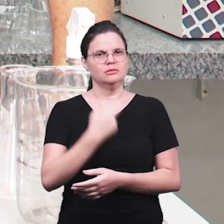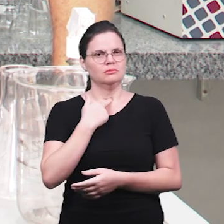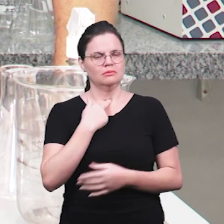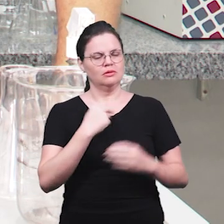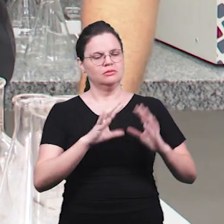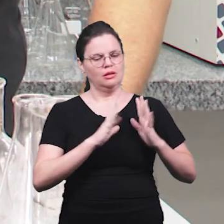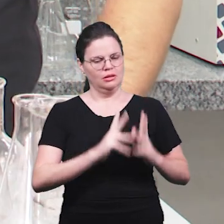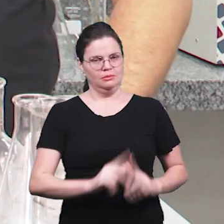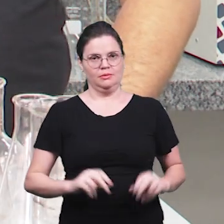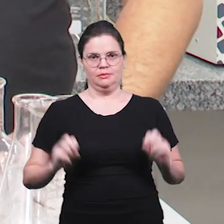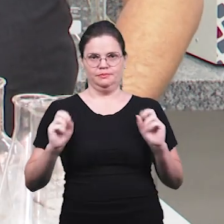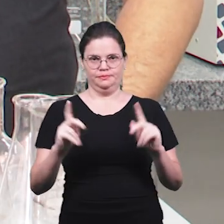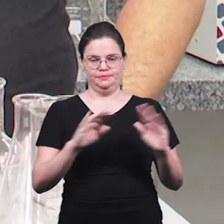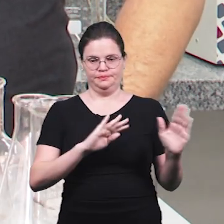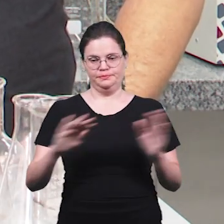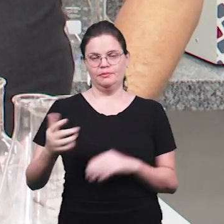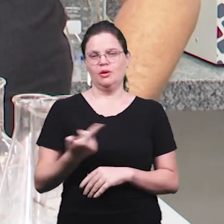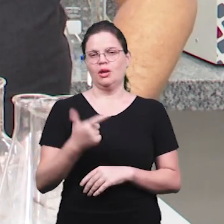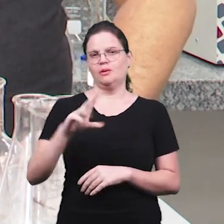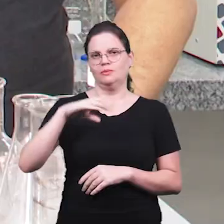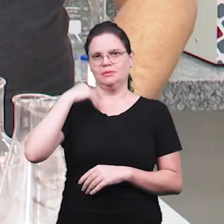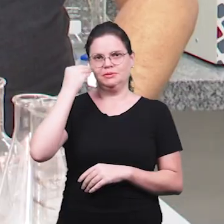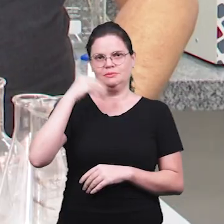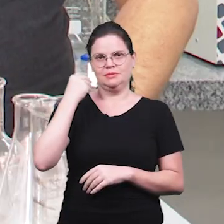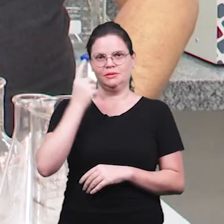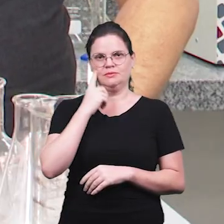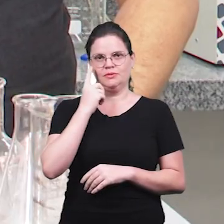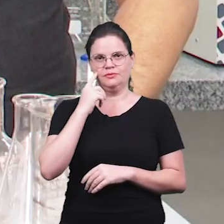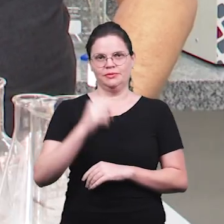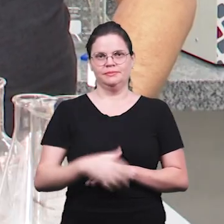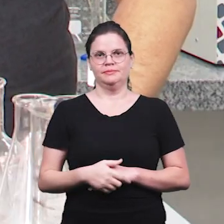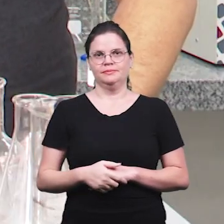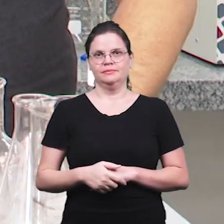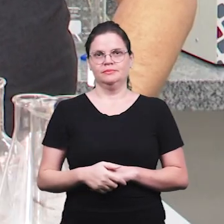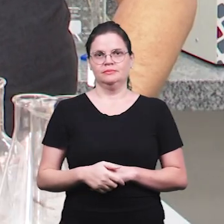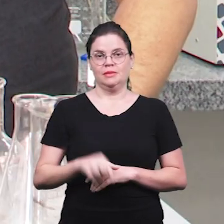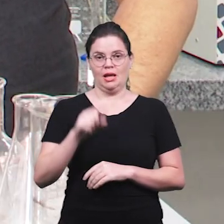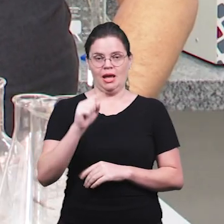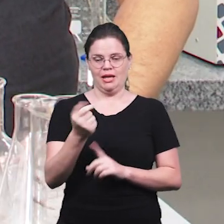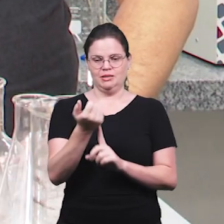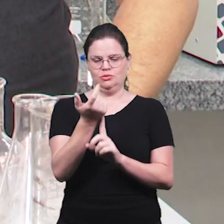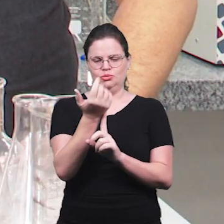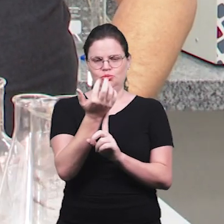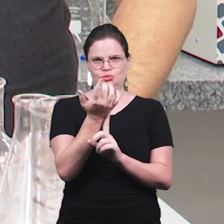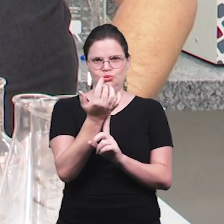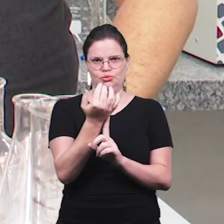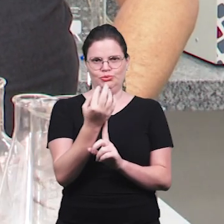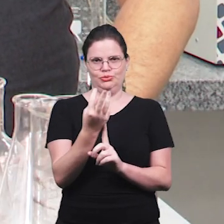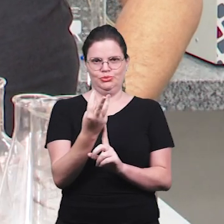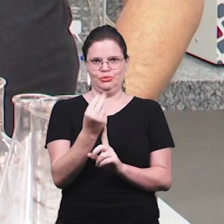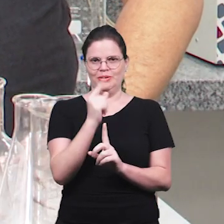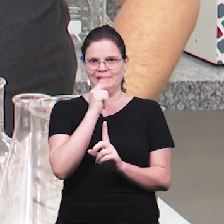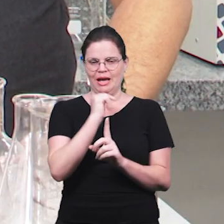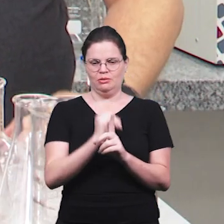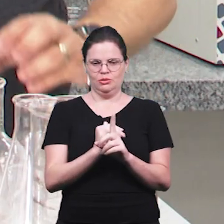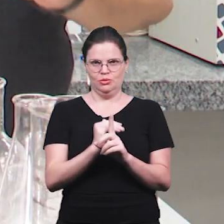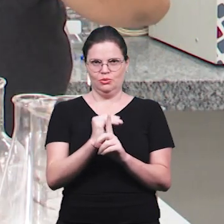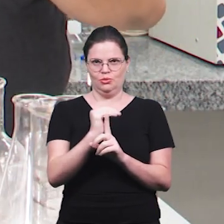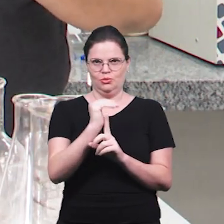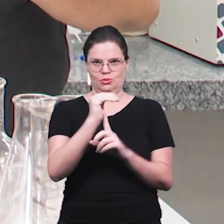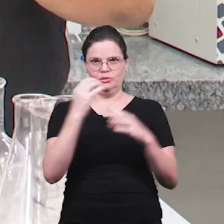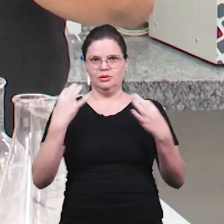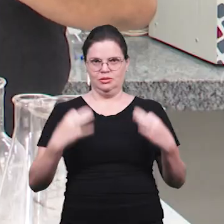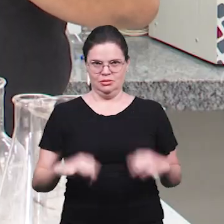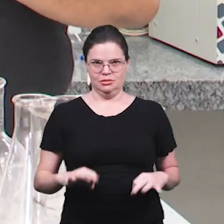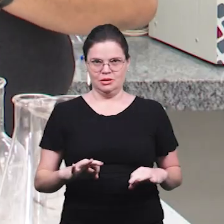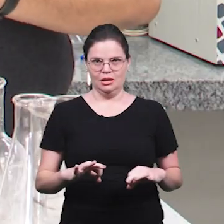Isaac? Agora vamos fazer outro experimento, olha, vamos fazer essa vela aqui, ela foi apagando devagarzinho, a água foi subindo devagarzinho, porque o fogo